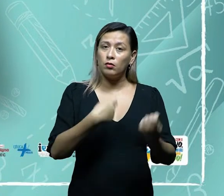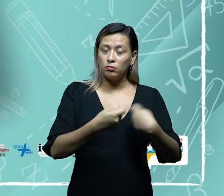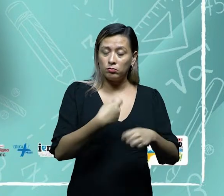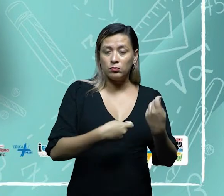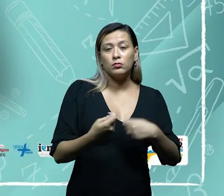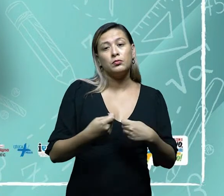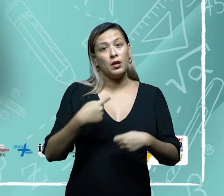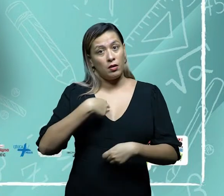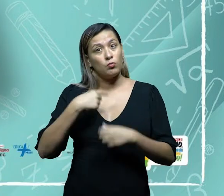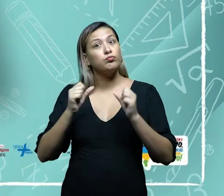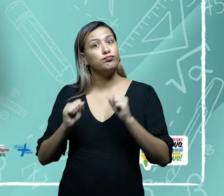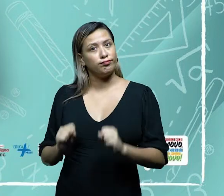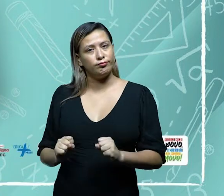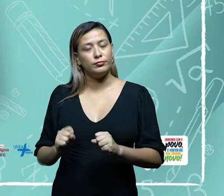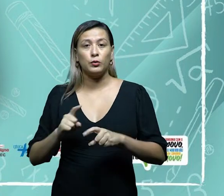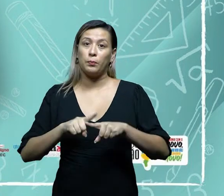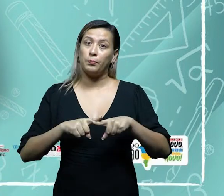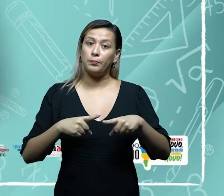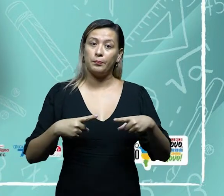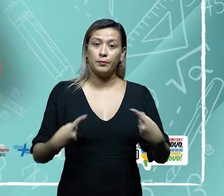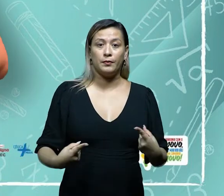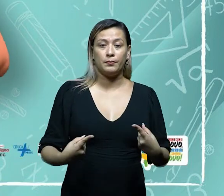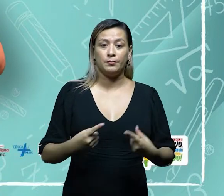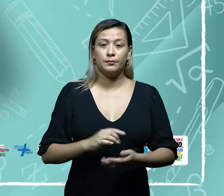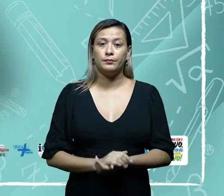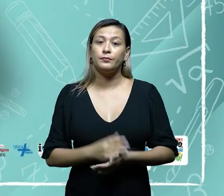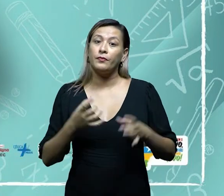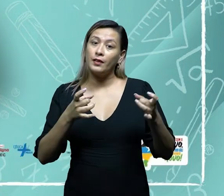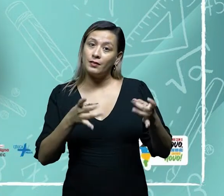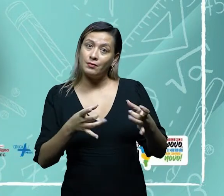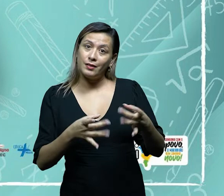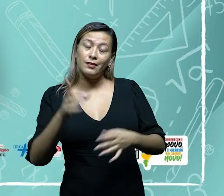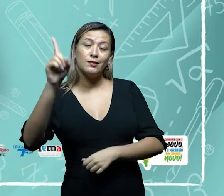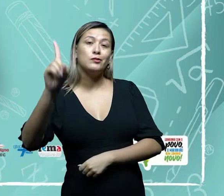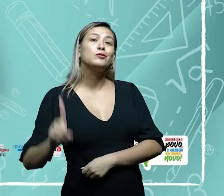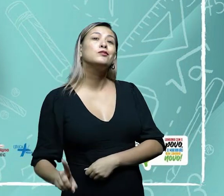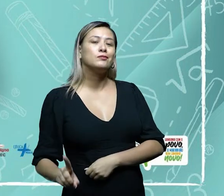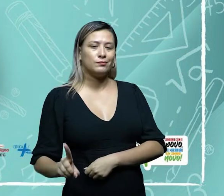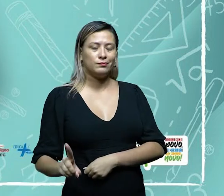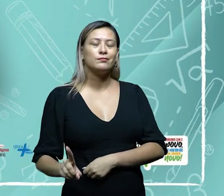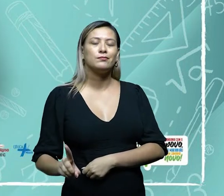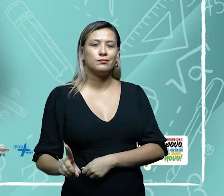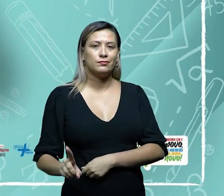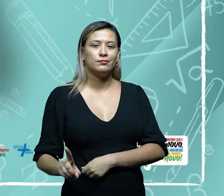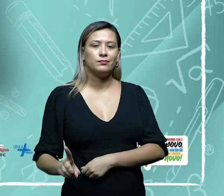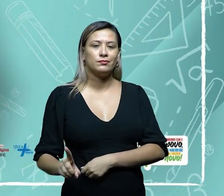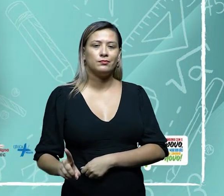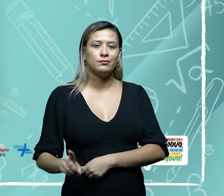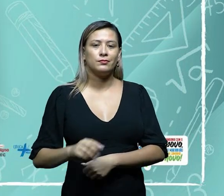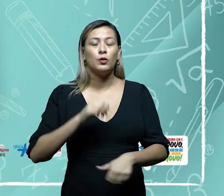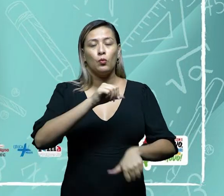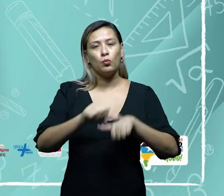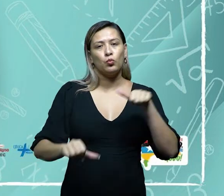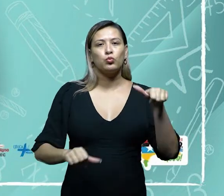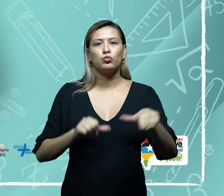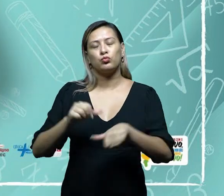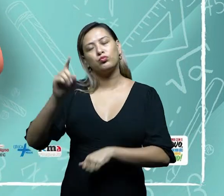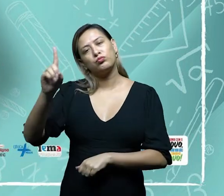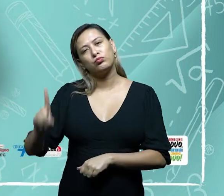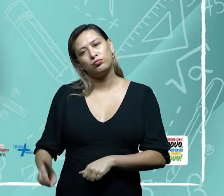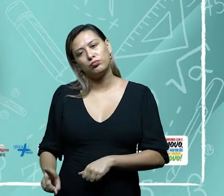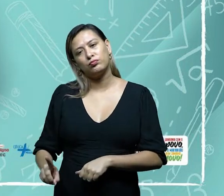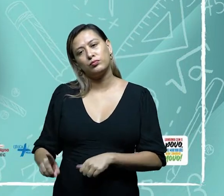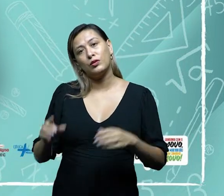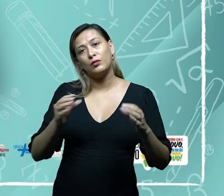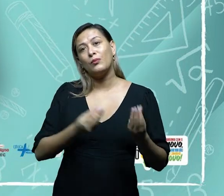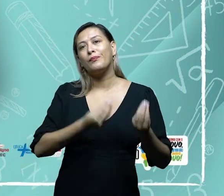eu posso. O que eu não posso é vender aquele direito, eu não posso, de fato, transferir aquele direito, né, eu não